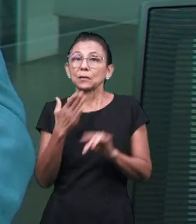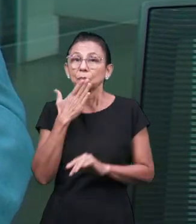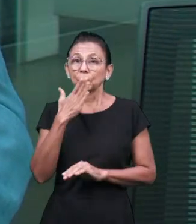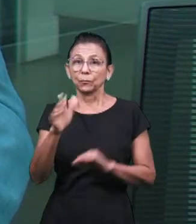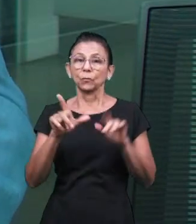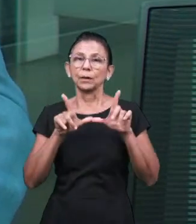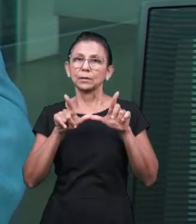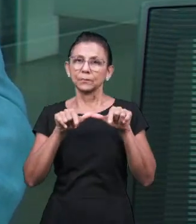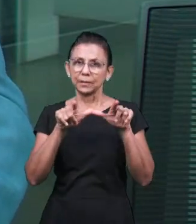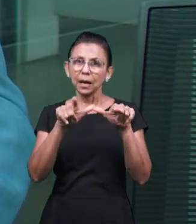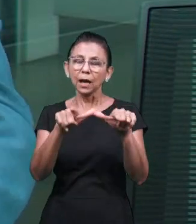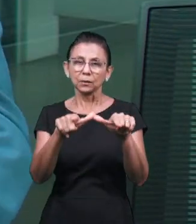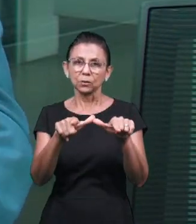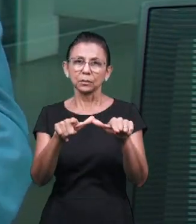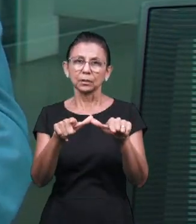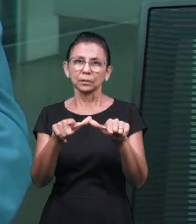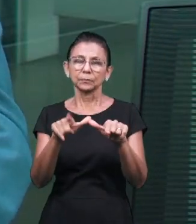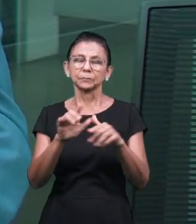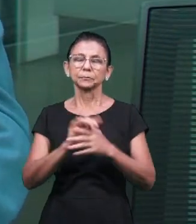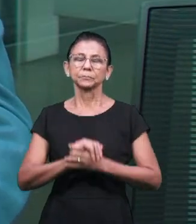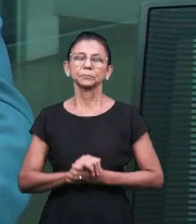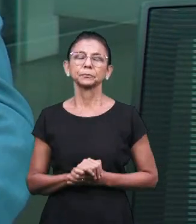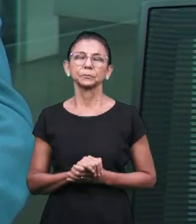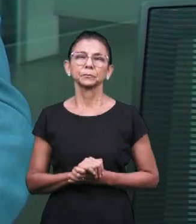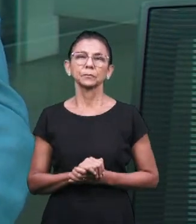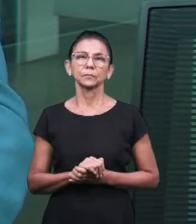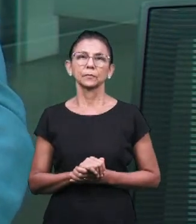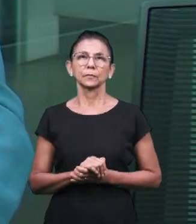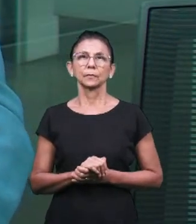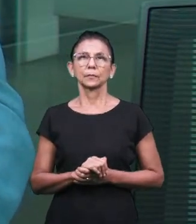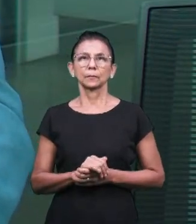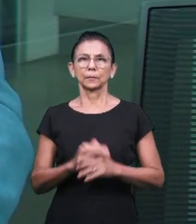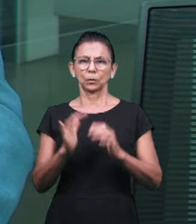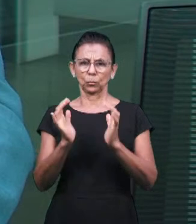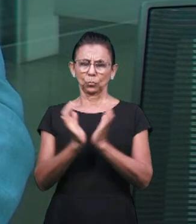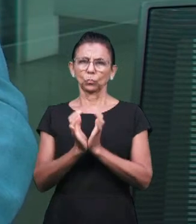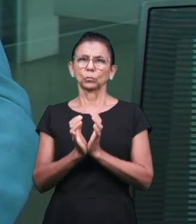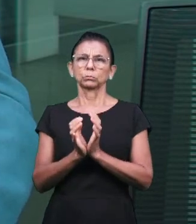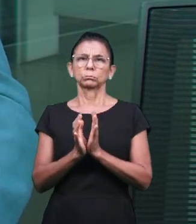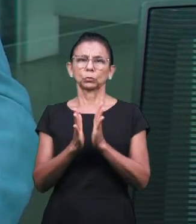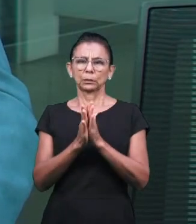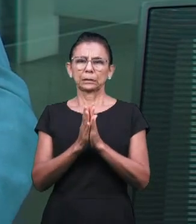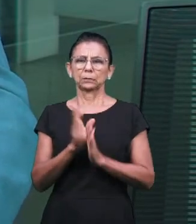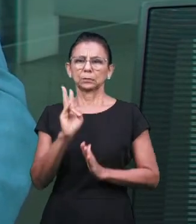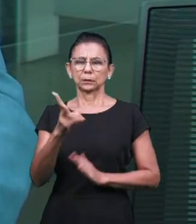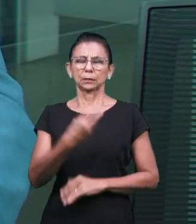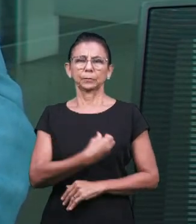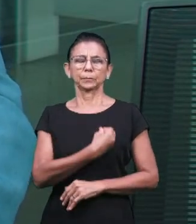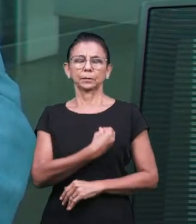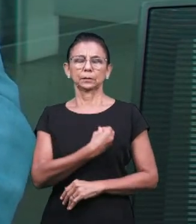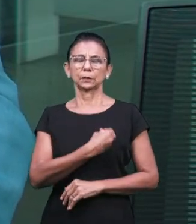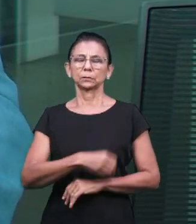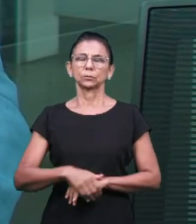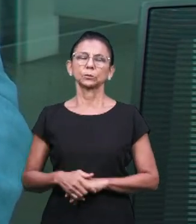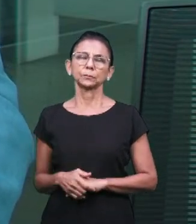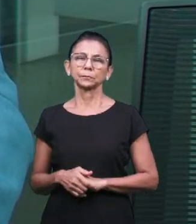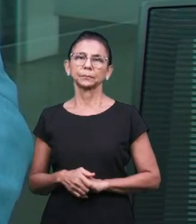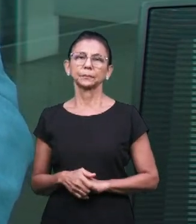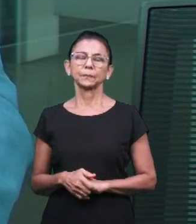deles. Fazia essa... E o grupo de intercessão estava nessa reunião. Fazia.